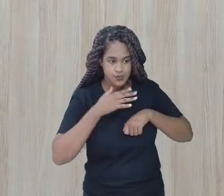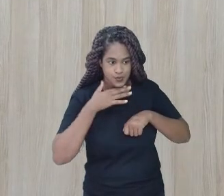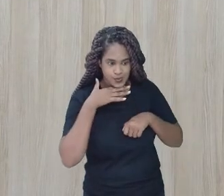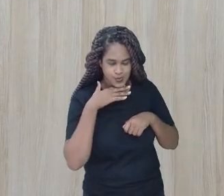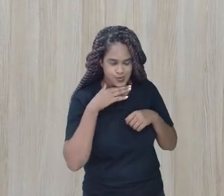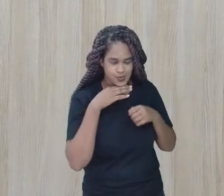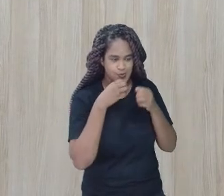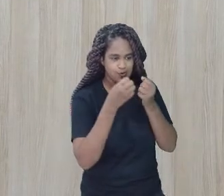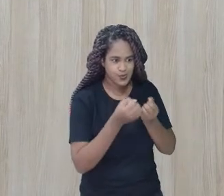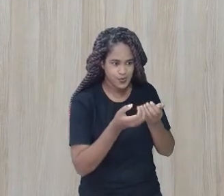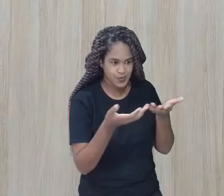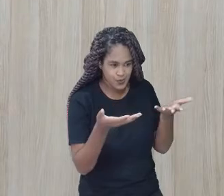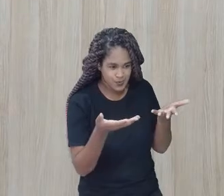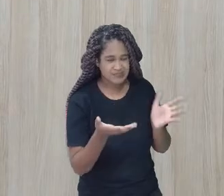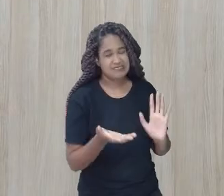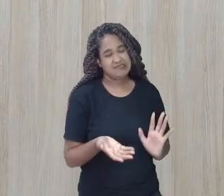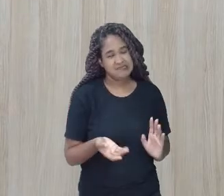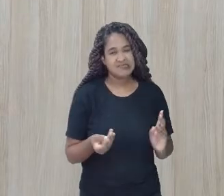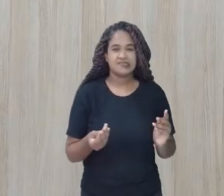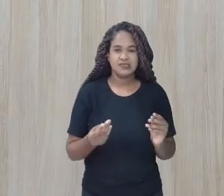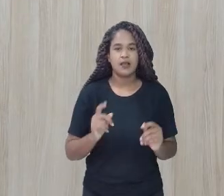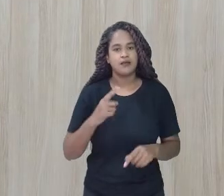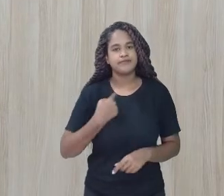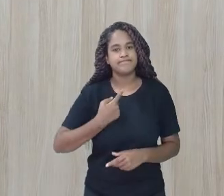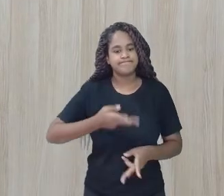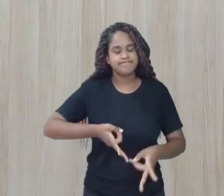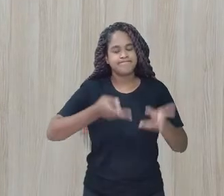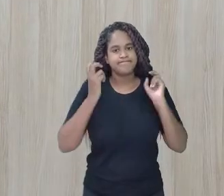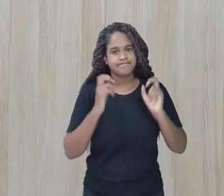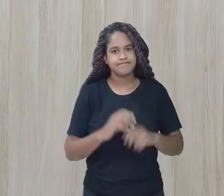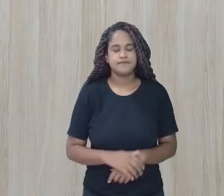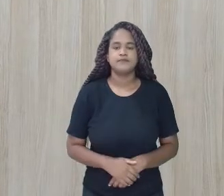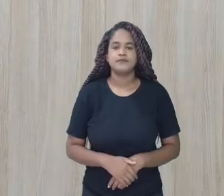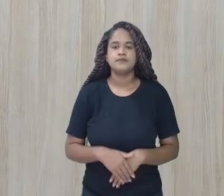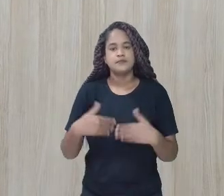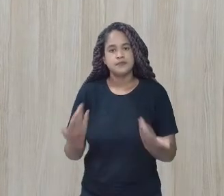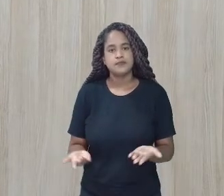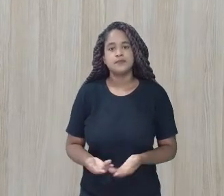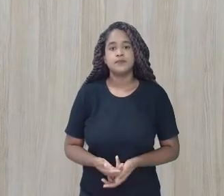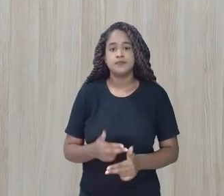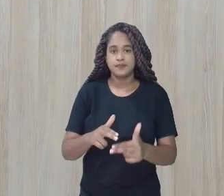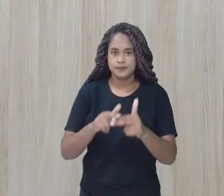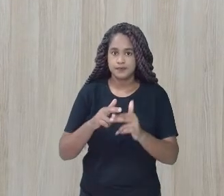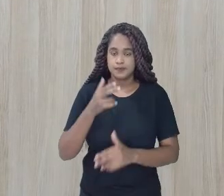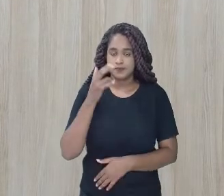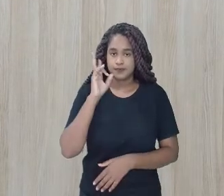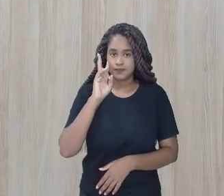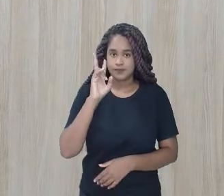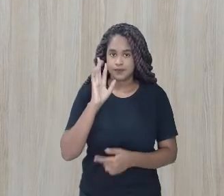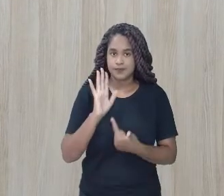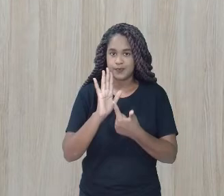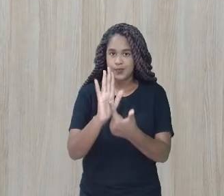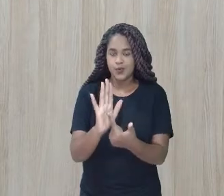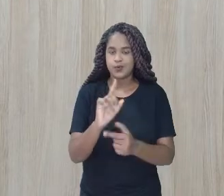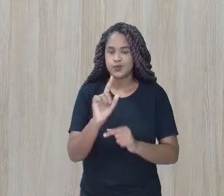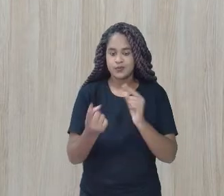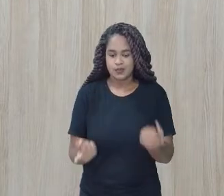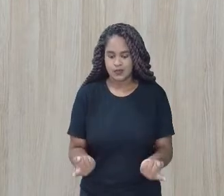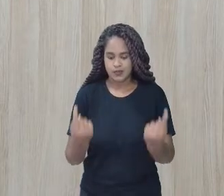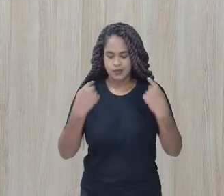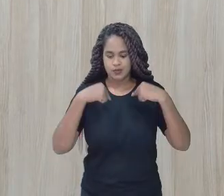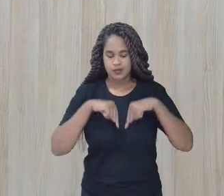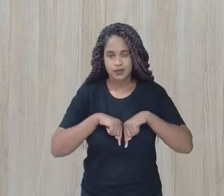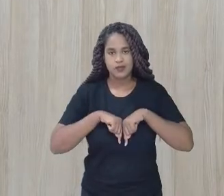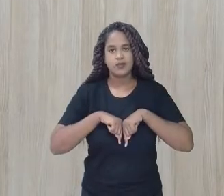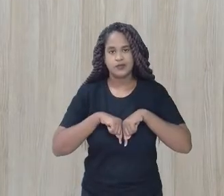Então, a obra de Stevenson é justamente para mostrar esse dilema filosófico que existe na cabeça da